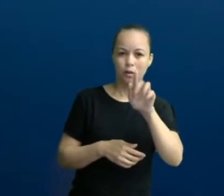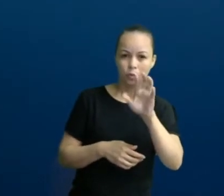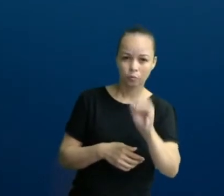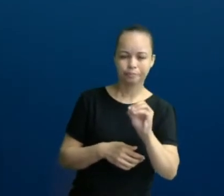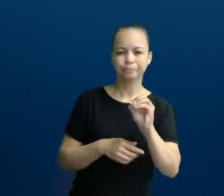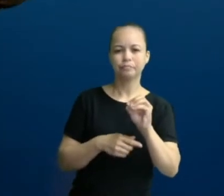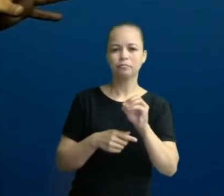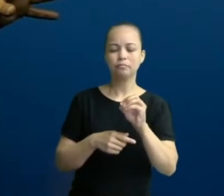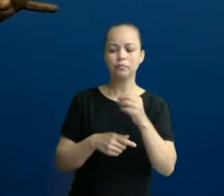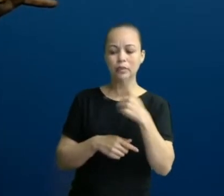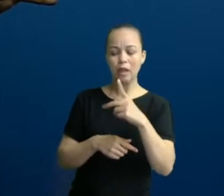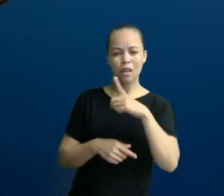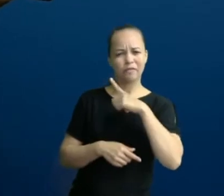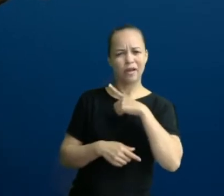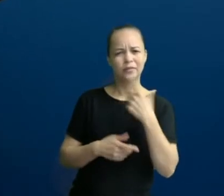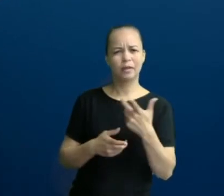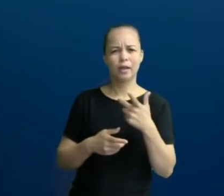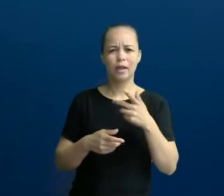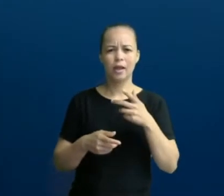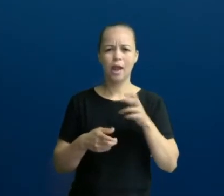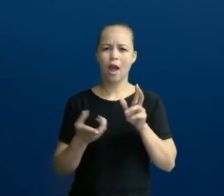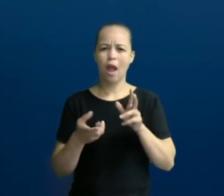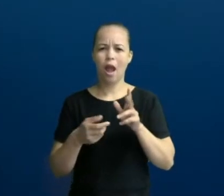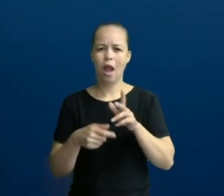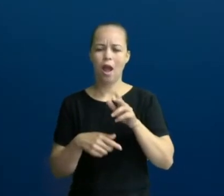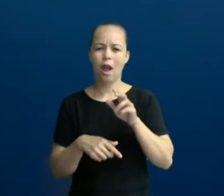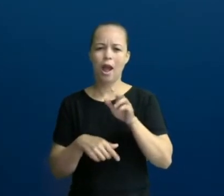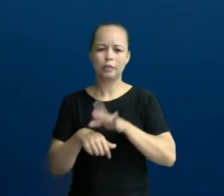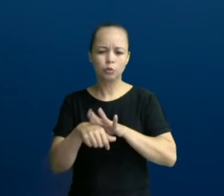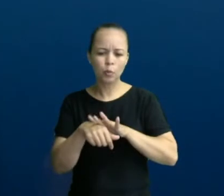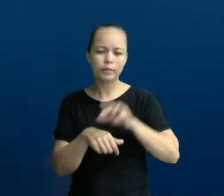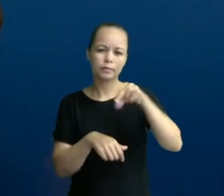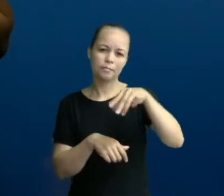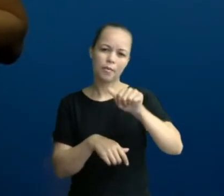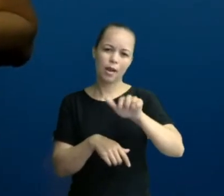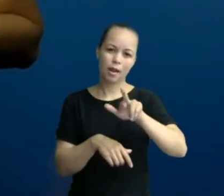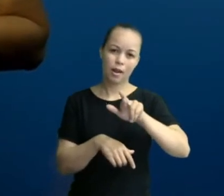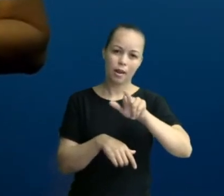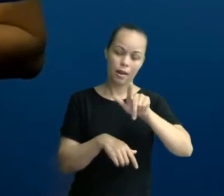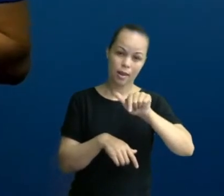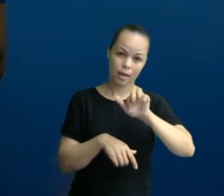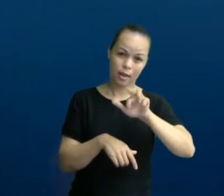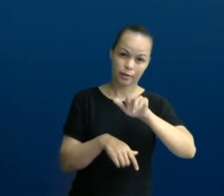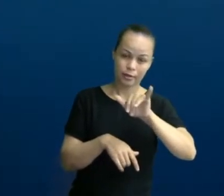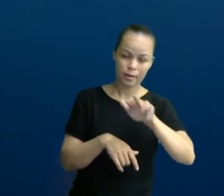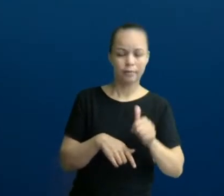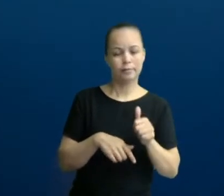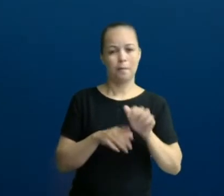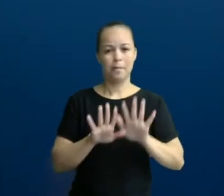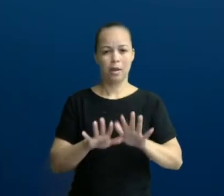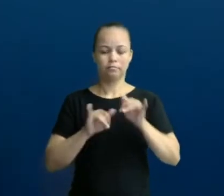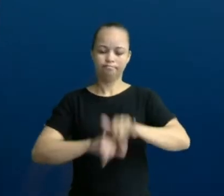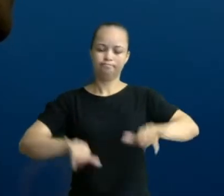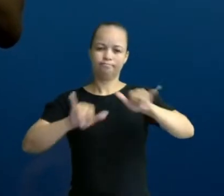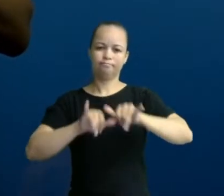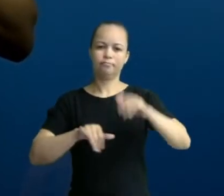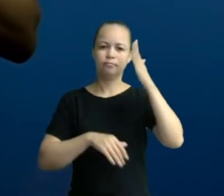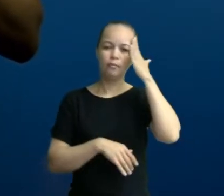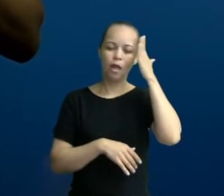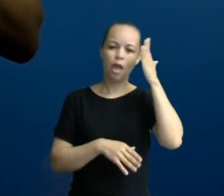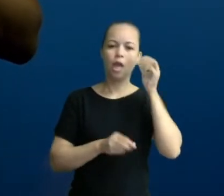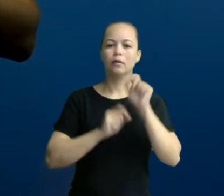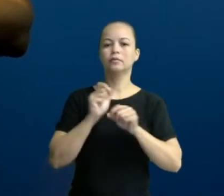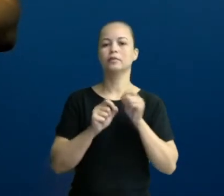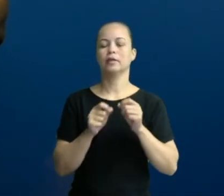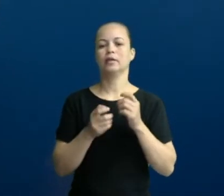ele necessariamente ele vai ter a malária. Mas aí fica essa informação. E é interessante, gente, a gente entender que um dos fatores